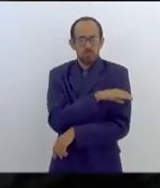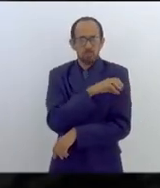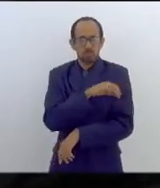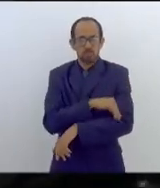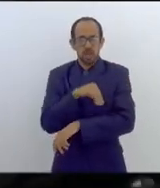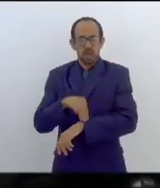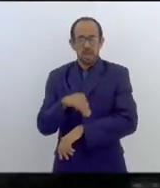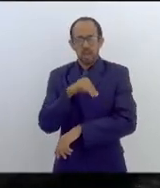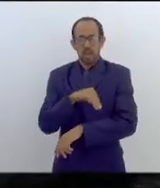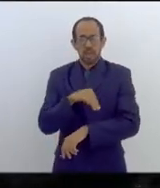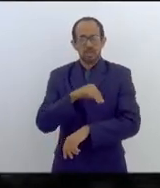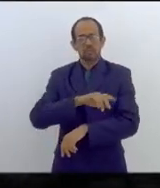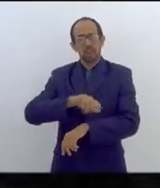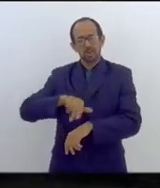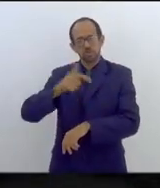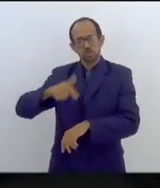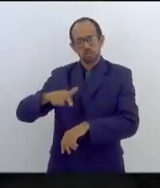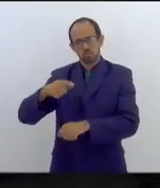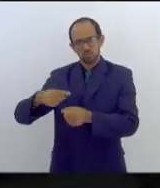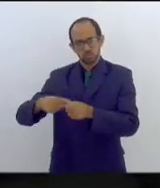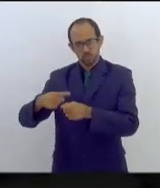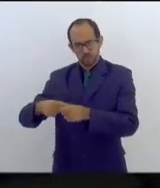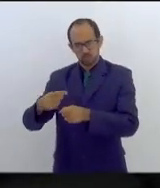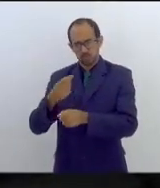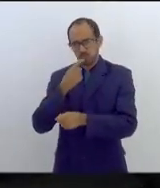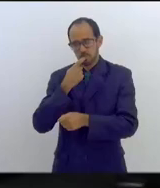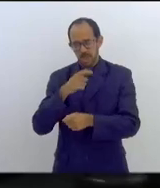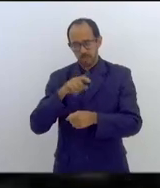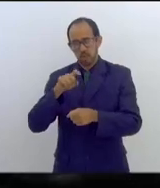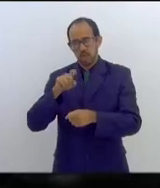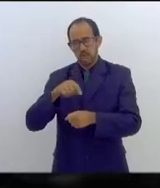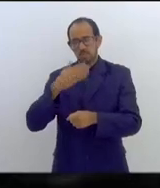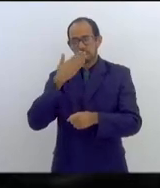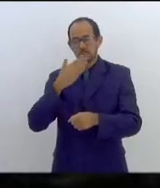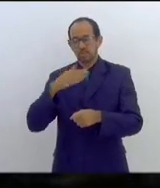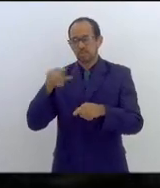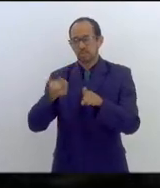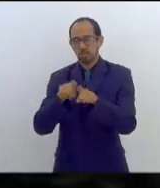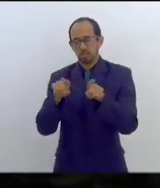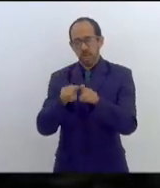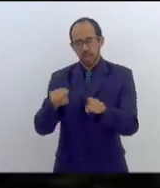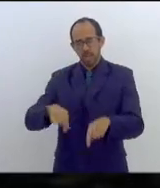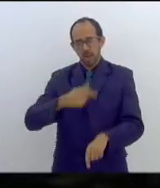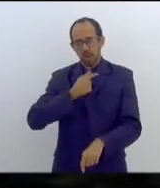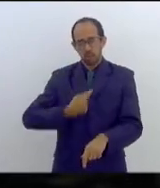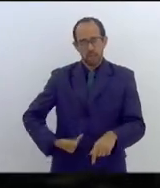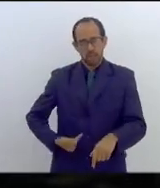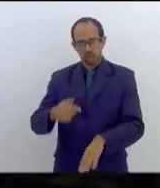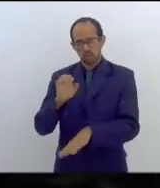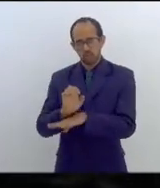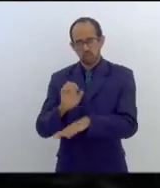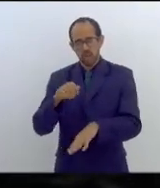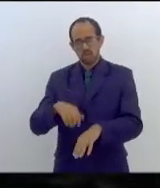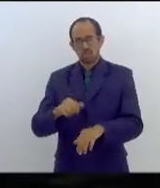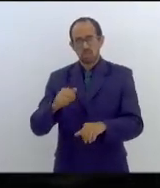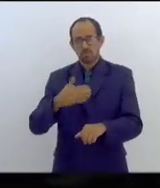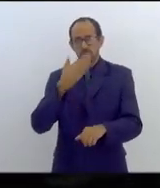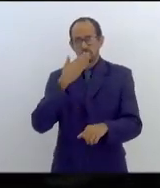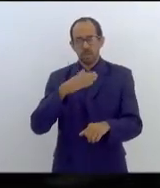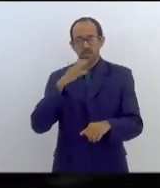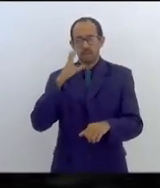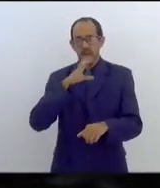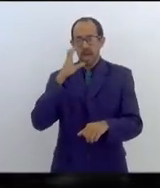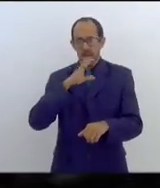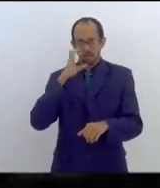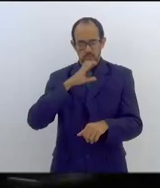Macaé, e também solicitar ao governador do estado que possa requerer